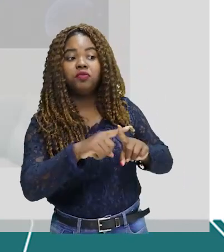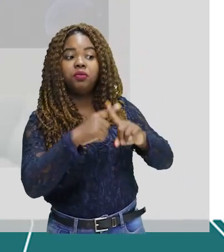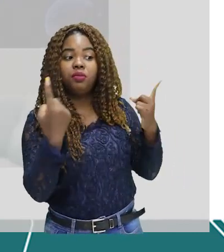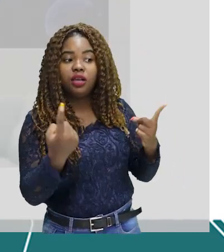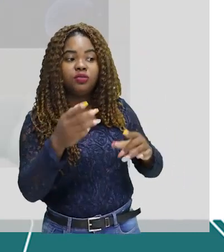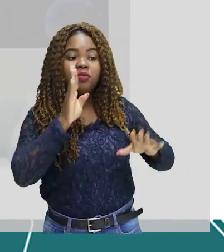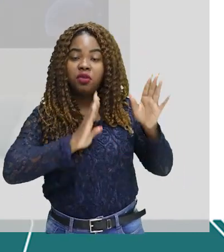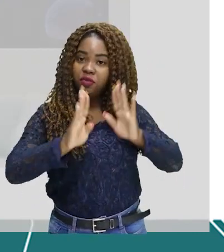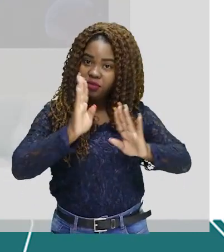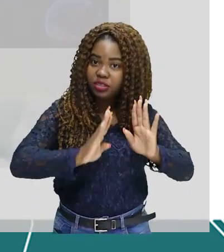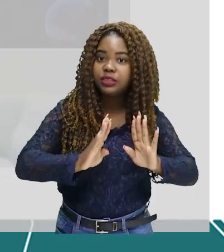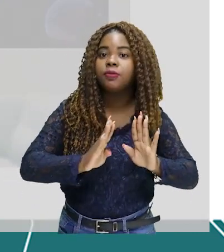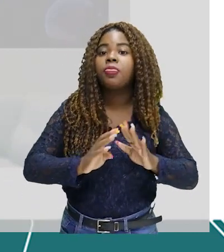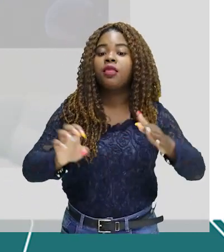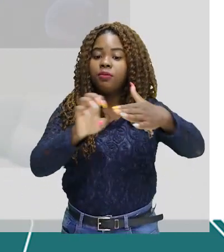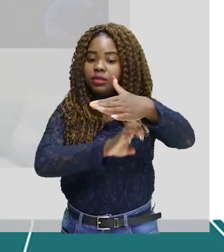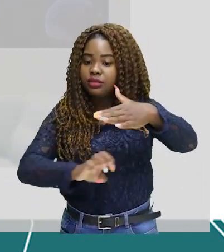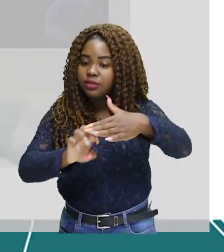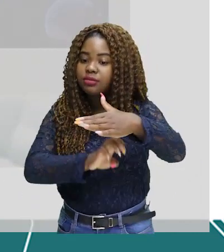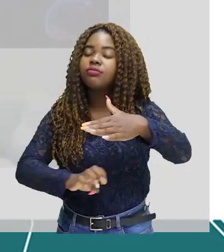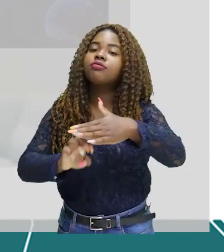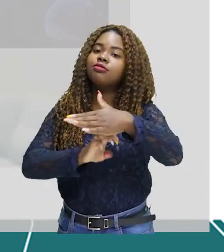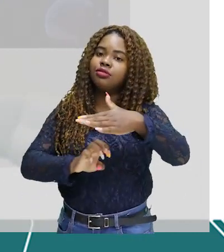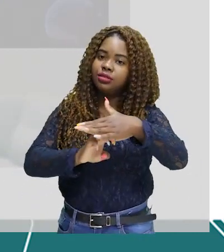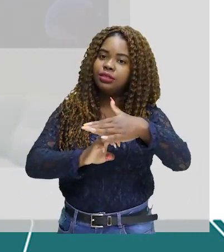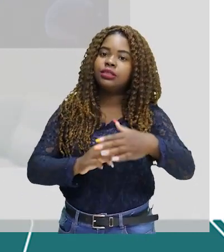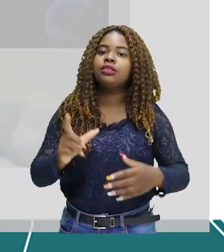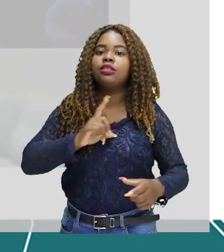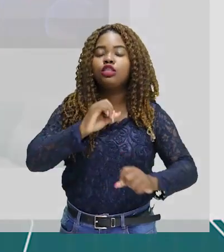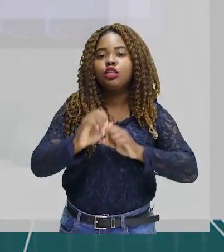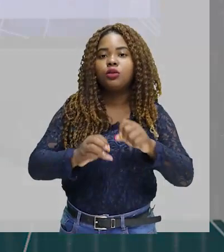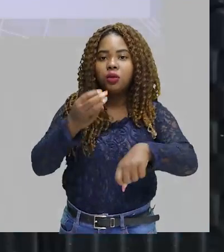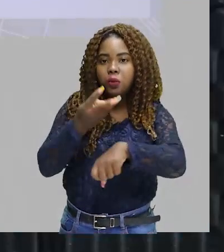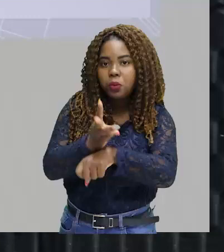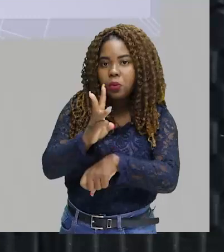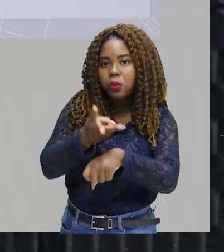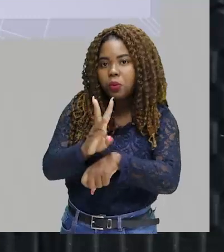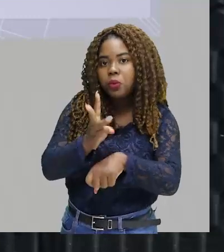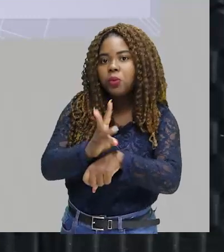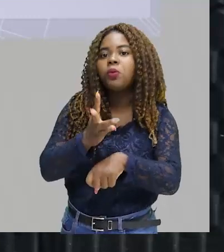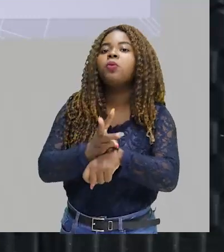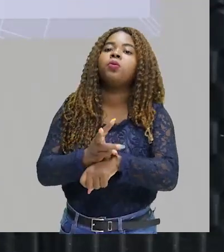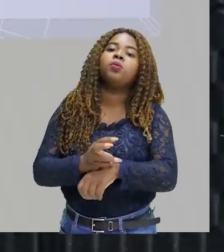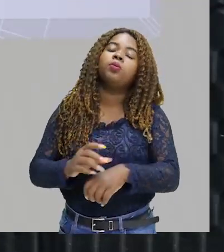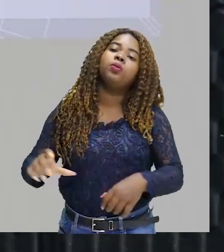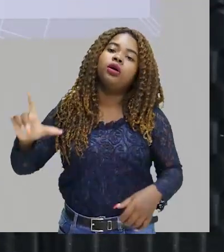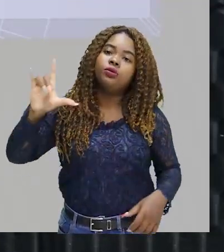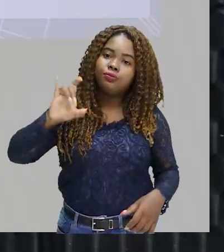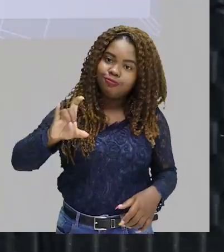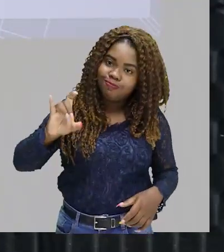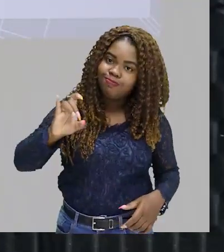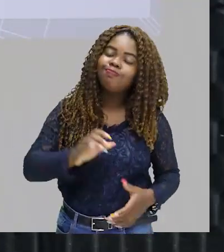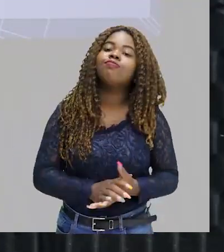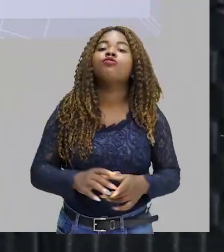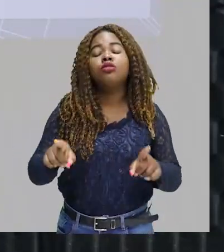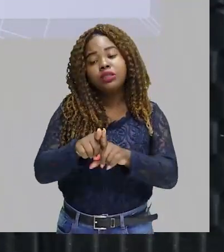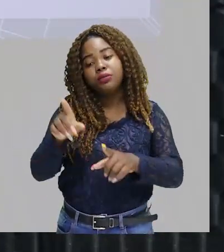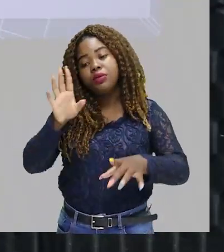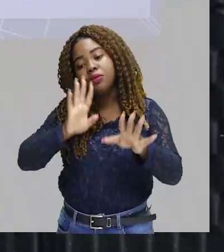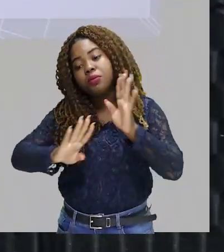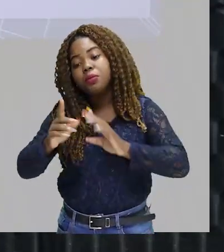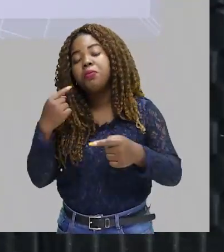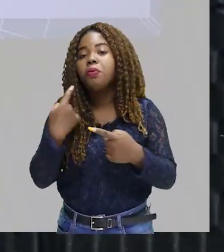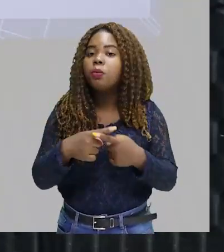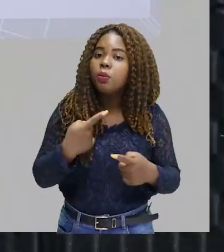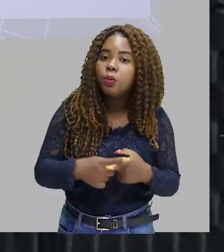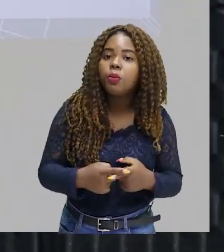si, e sim as empresas mãe, né? Que inclui aí o WhatsApp, o Instagram, e o próprio Facebook. Por quê? Porque